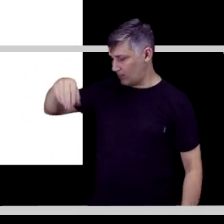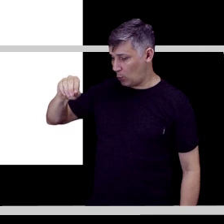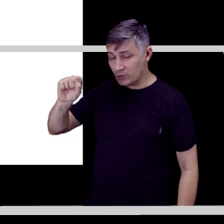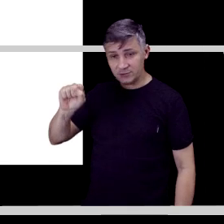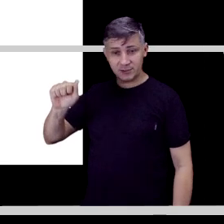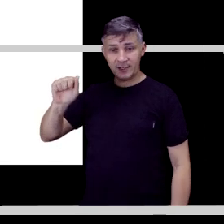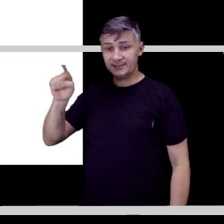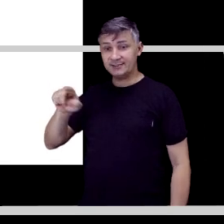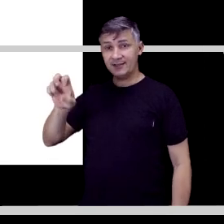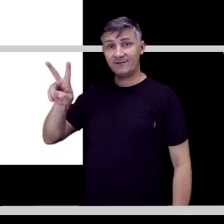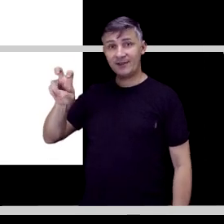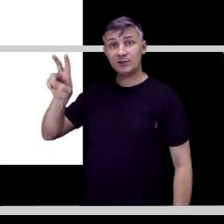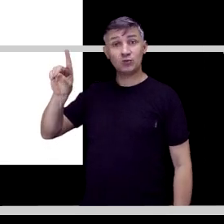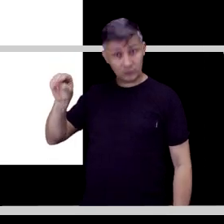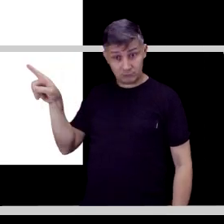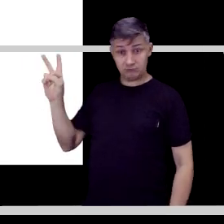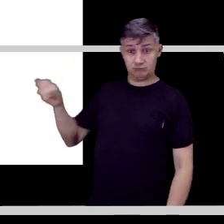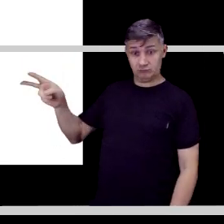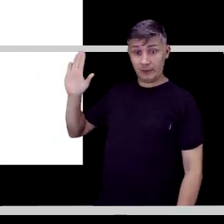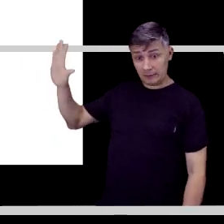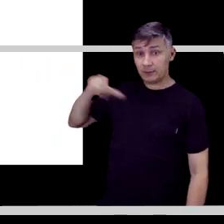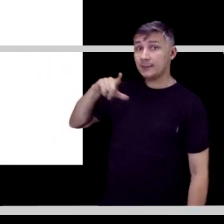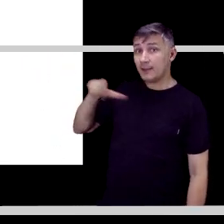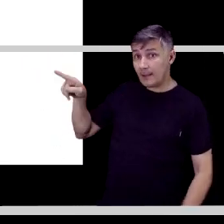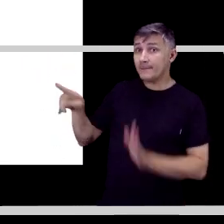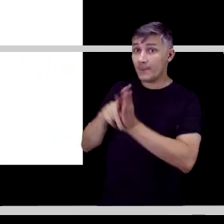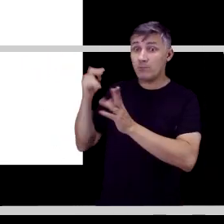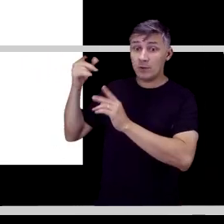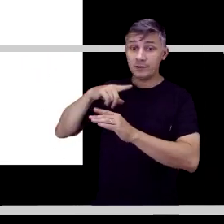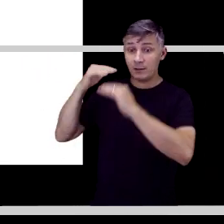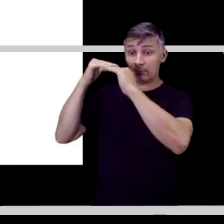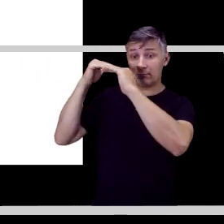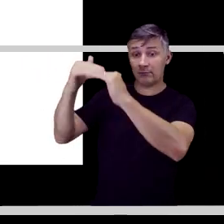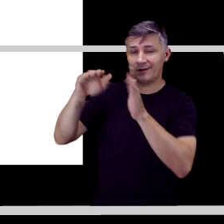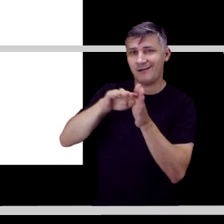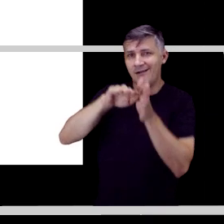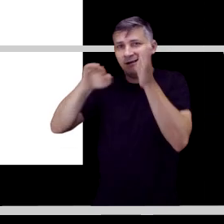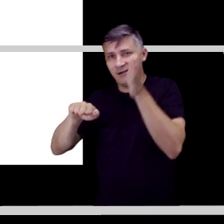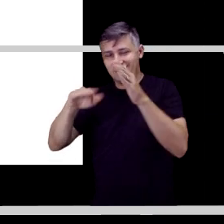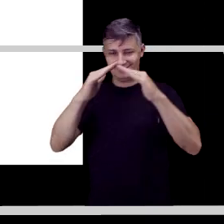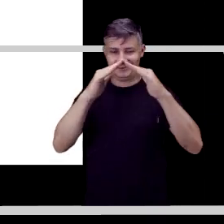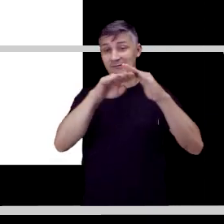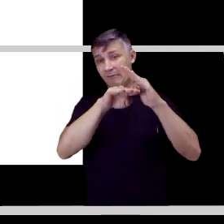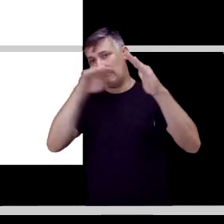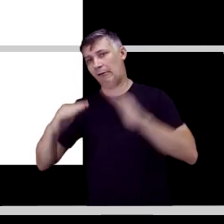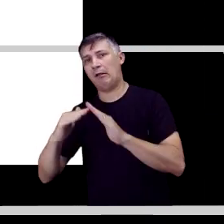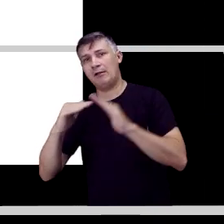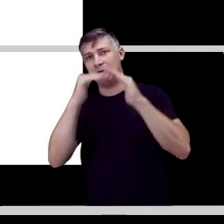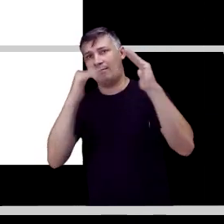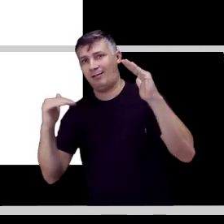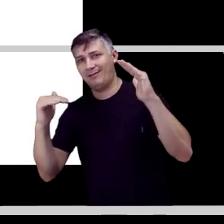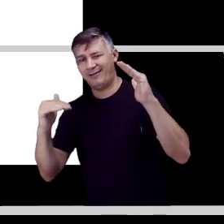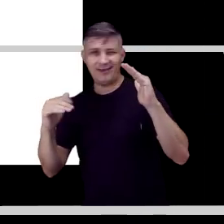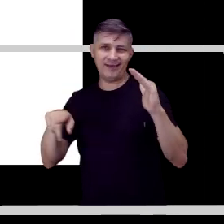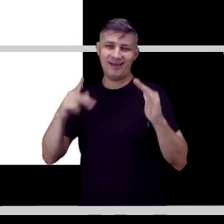aqui é um dos remanescentes do Ramos de Azevedo, em que havia, inclusive, um puxadinho, né, como se diz, esse anexo aí, feito de um